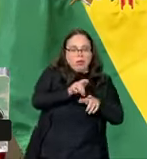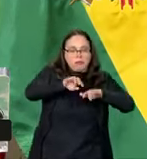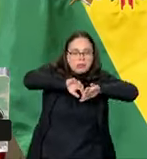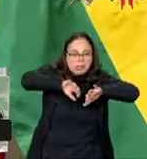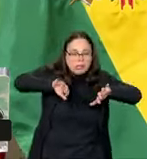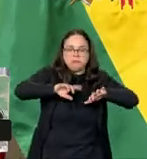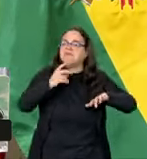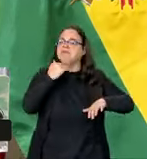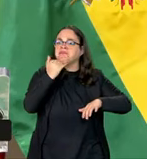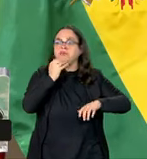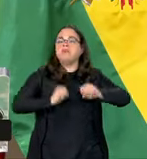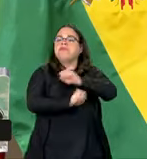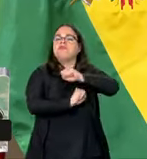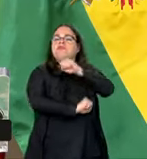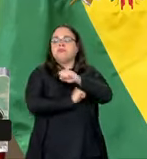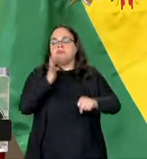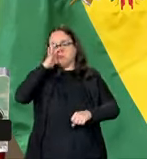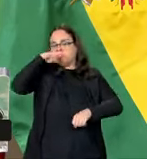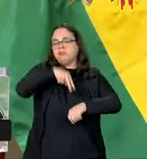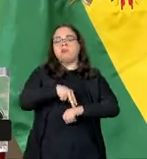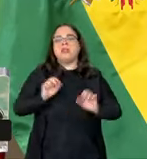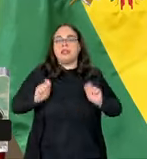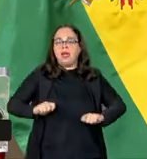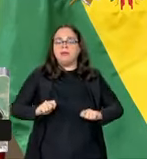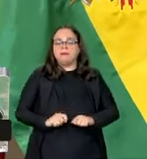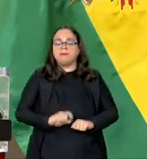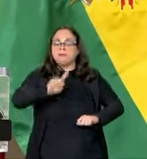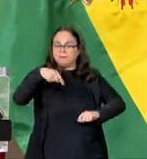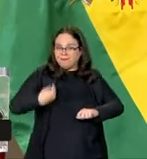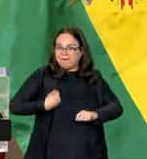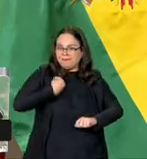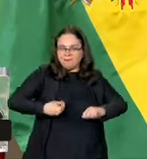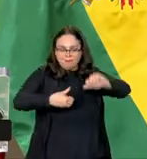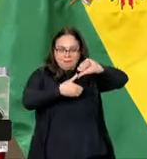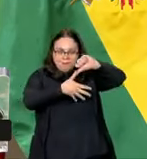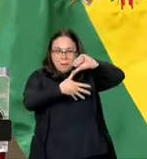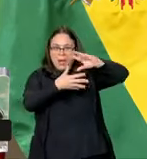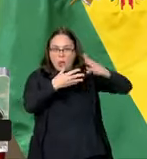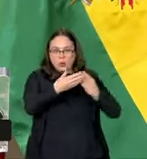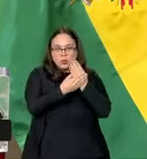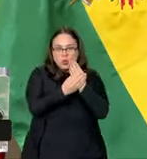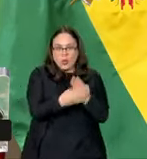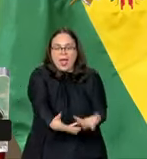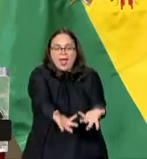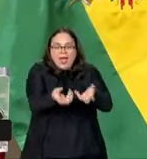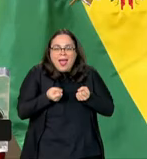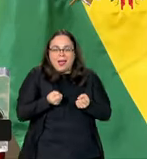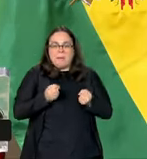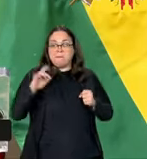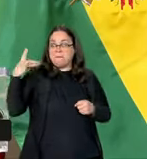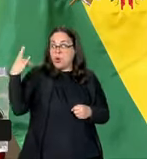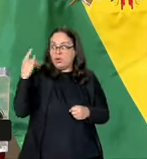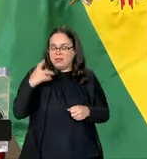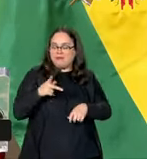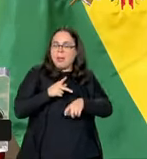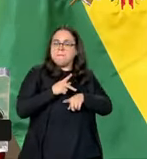funcionamento do Mercosul, que agora tem a satisfação de acolher a Bolívia como membro pleno,